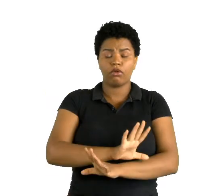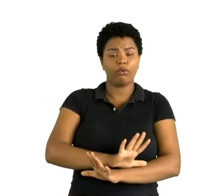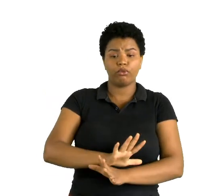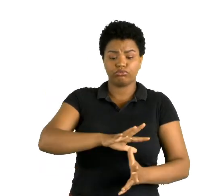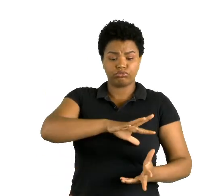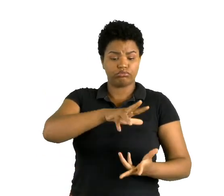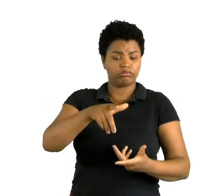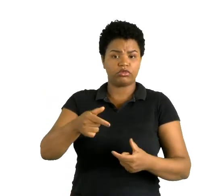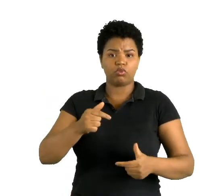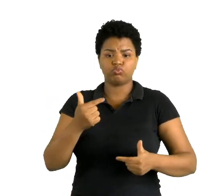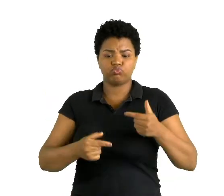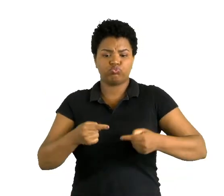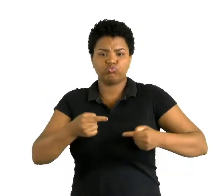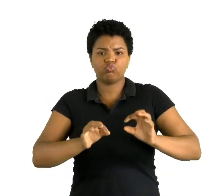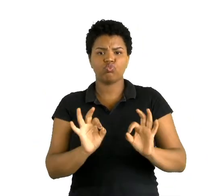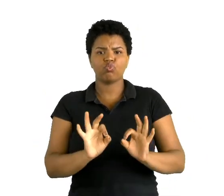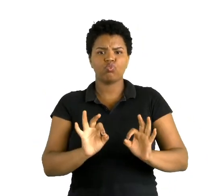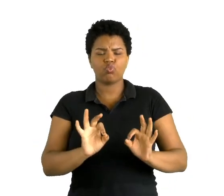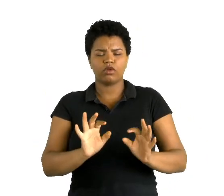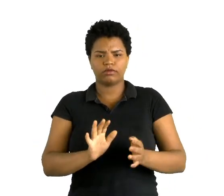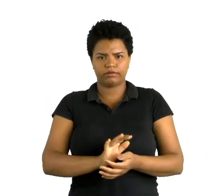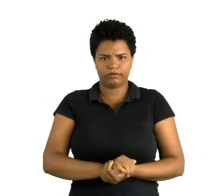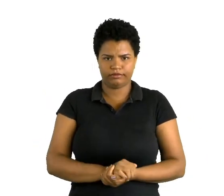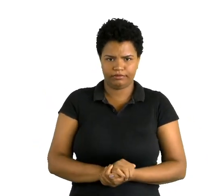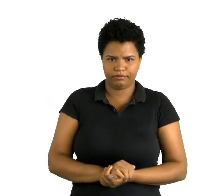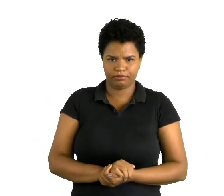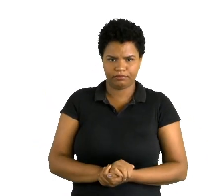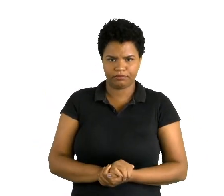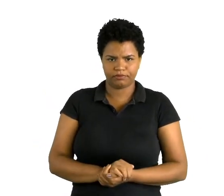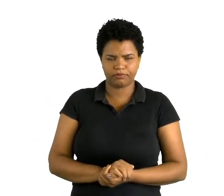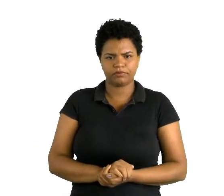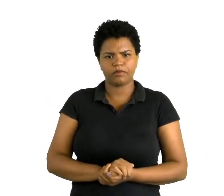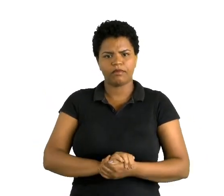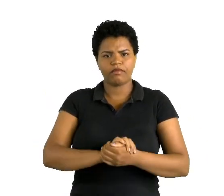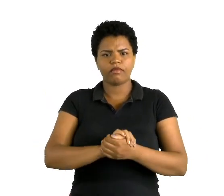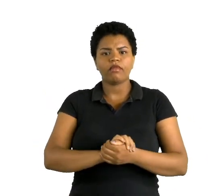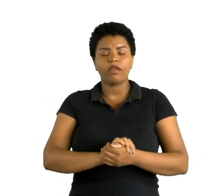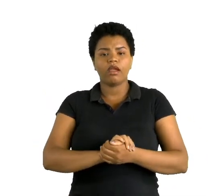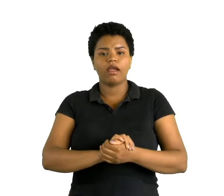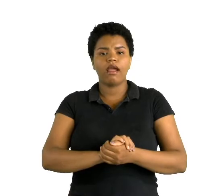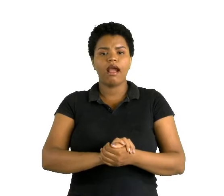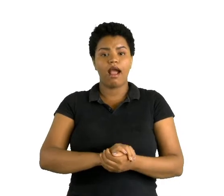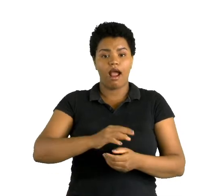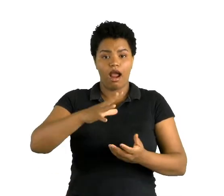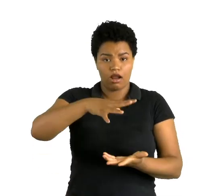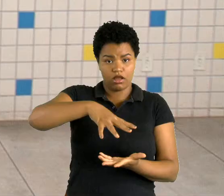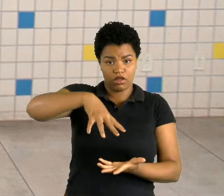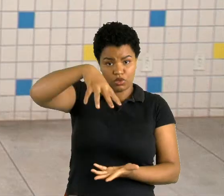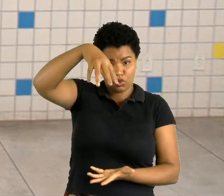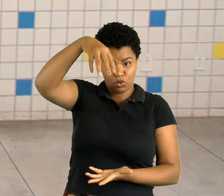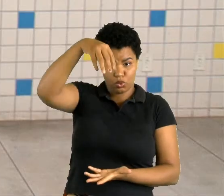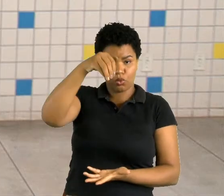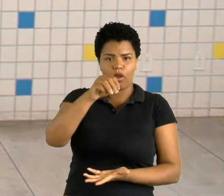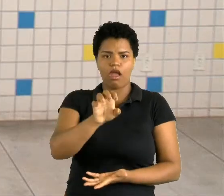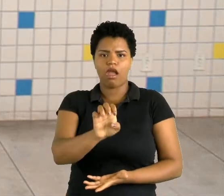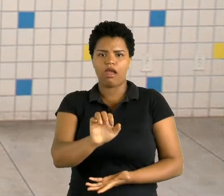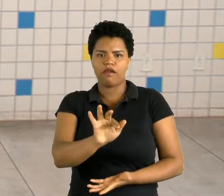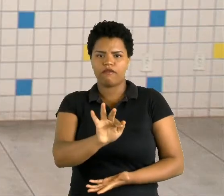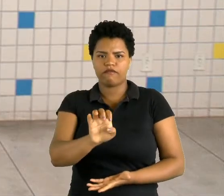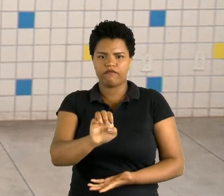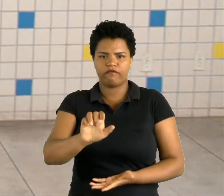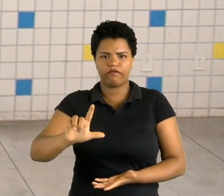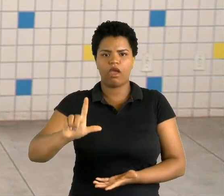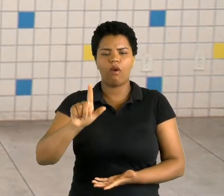se discutir. The Eiffel Tower is in Paris, a Torre Eiffel é em Paris. Então, eu não estou